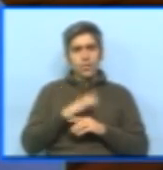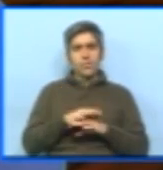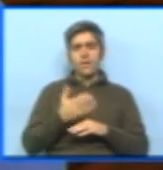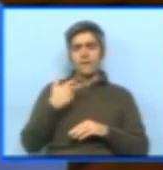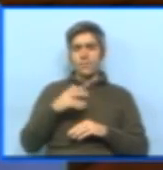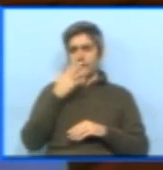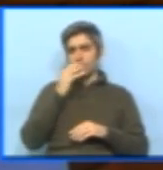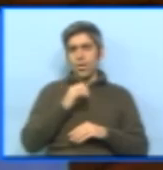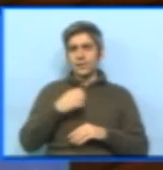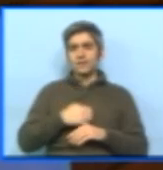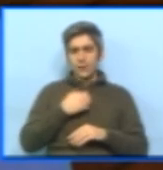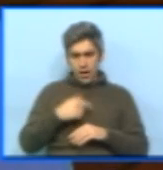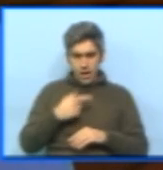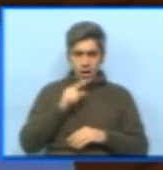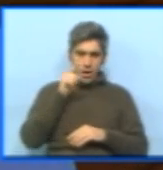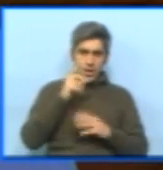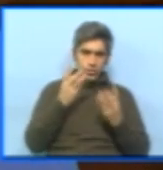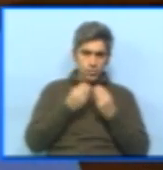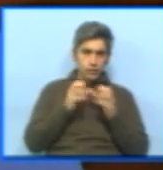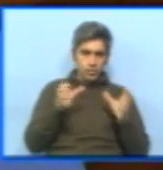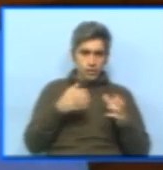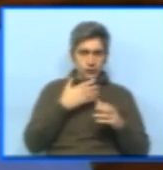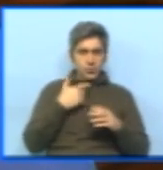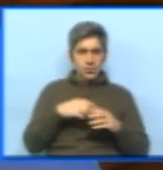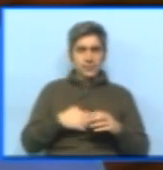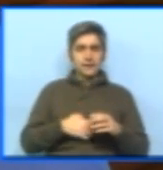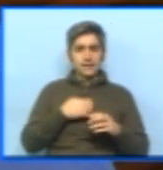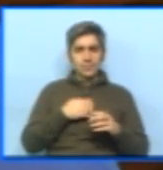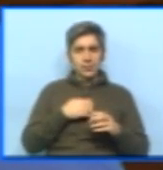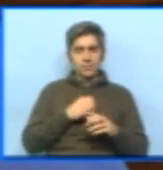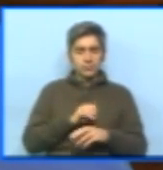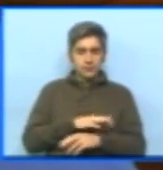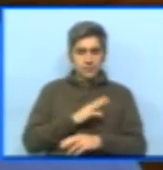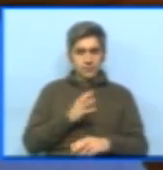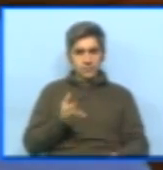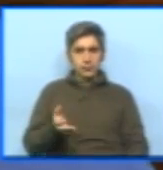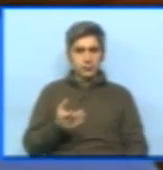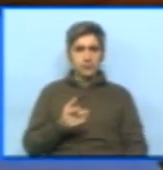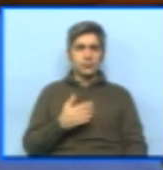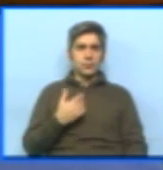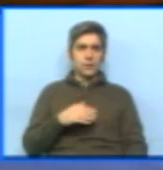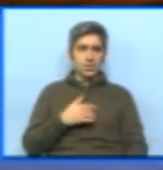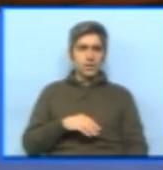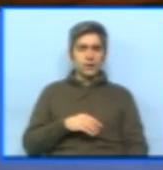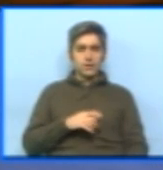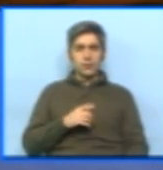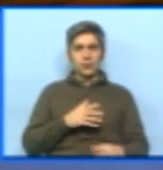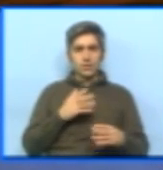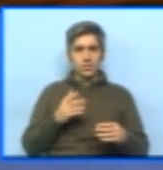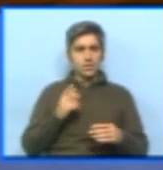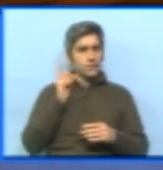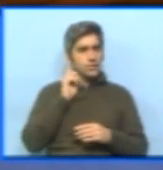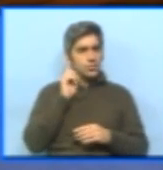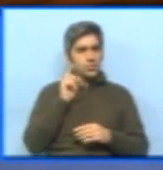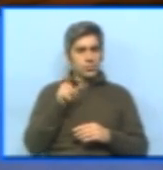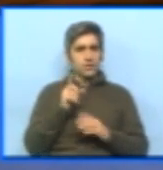ou não podemos ter sentimentos. Lá isso está e é grande também